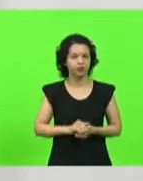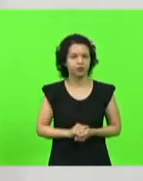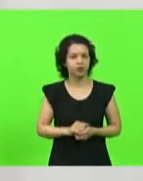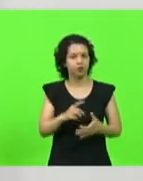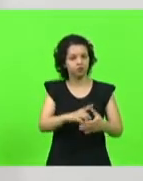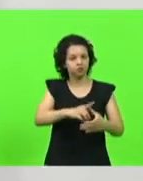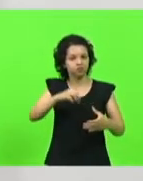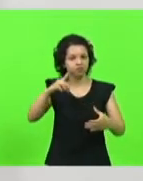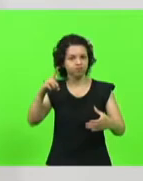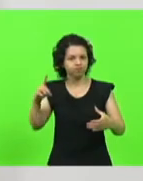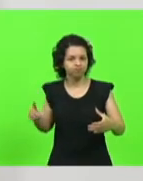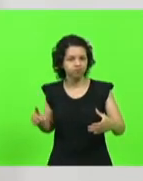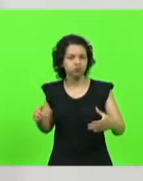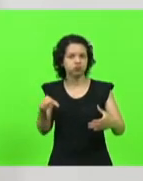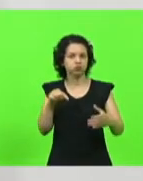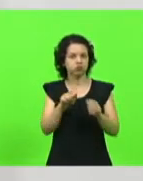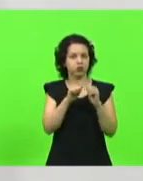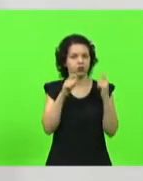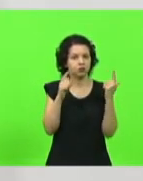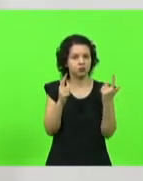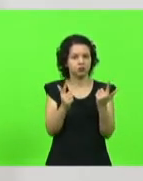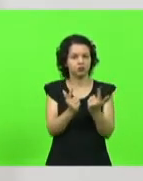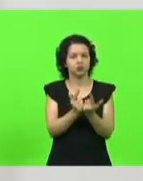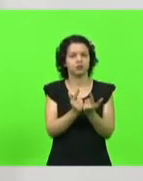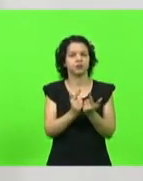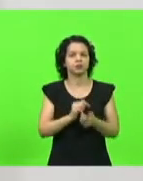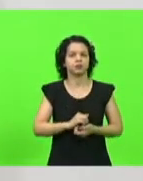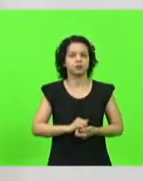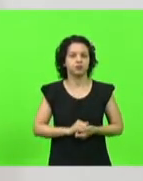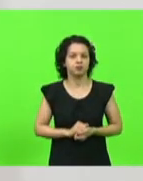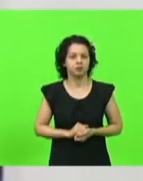afastado da Assembleia Legislativa,